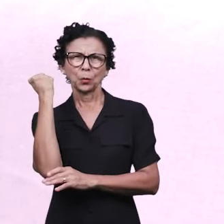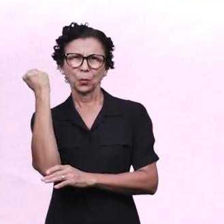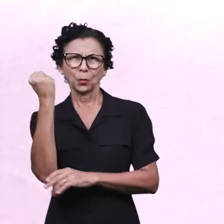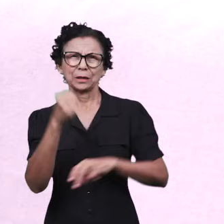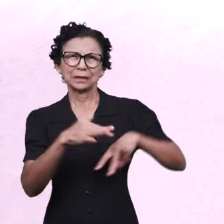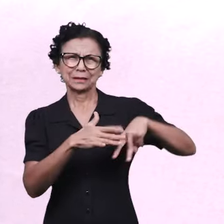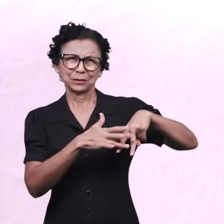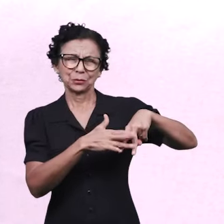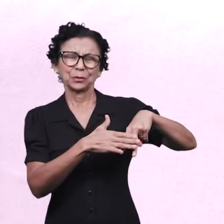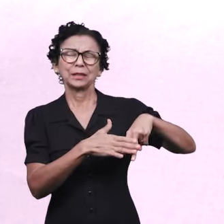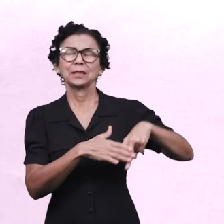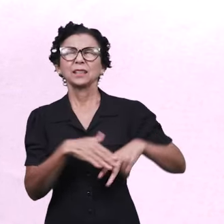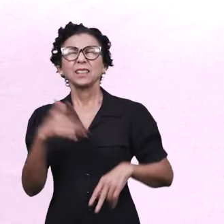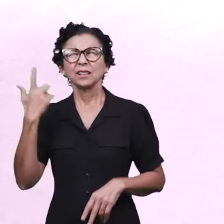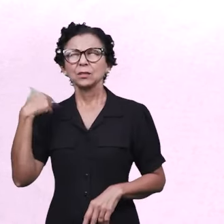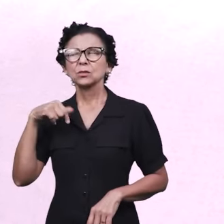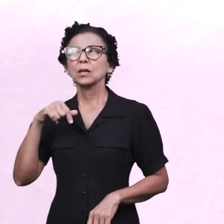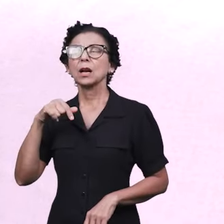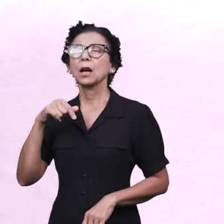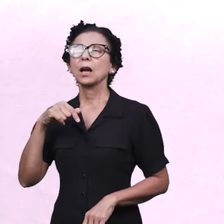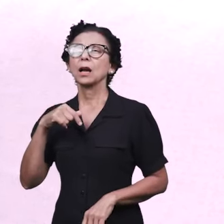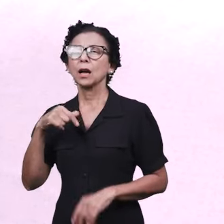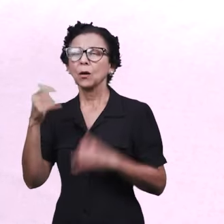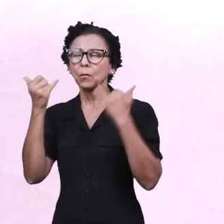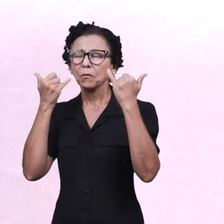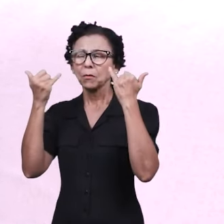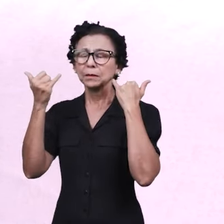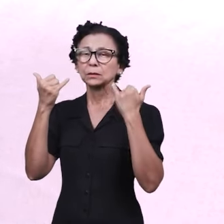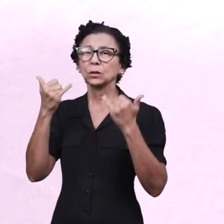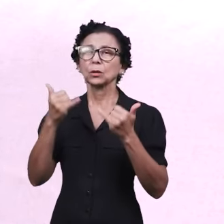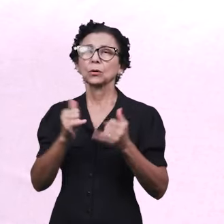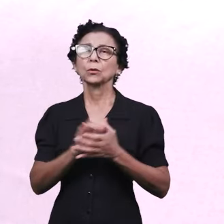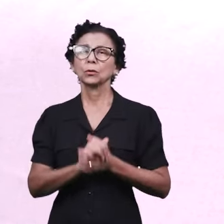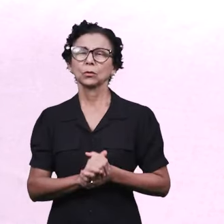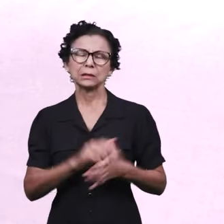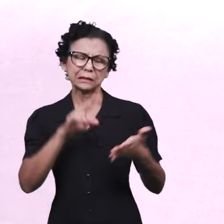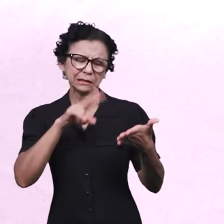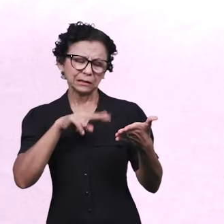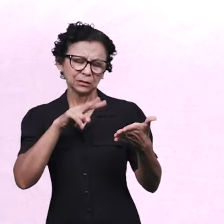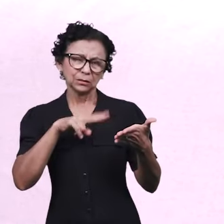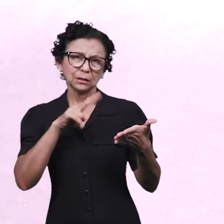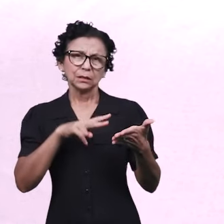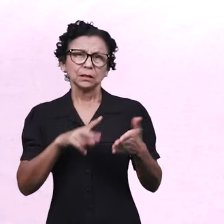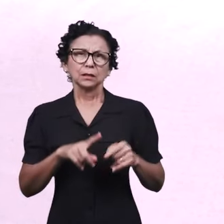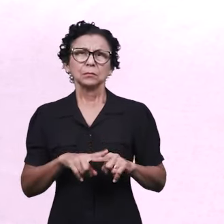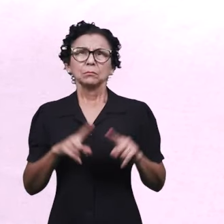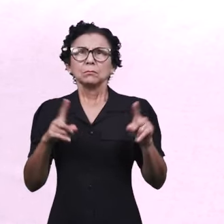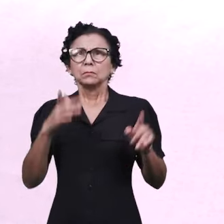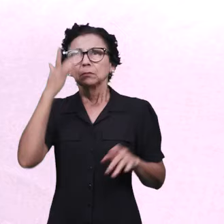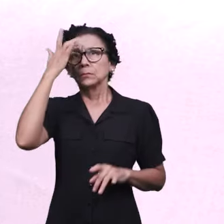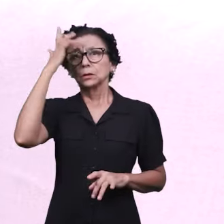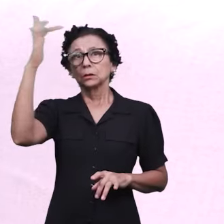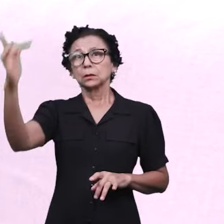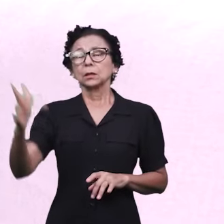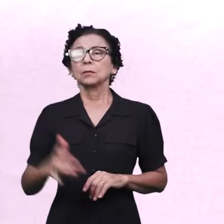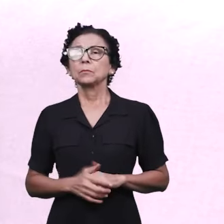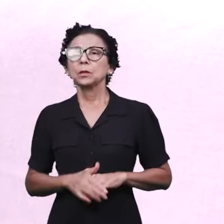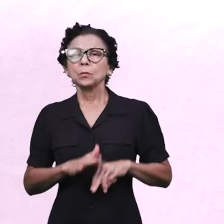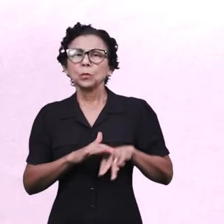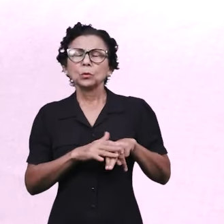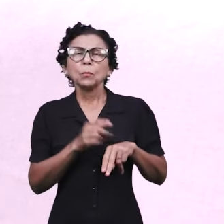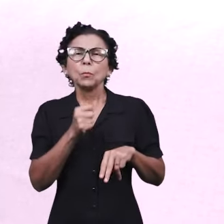fal sobre o assunto e ligo e lido alguns artigos sobre né porém eu sabia que era uma doença pouco